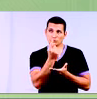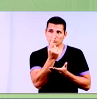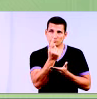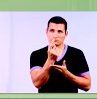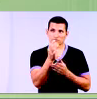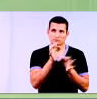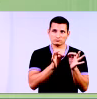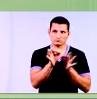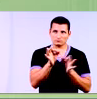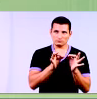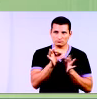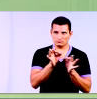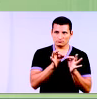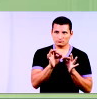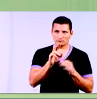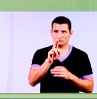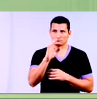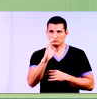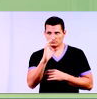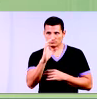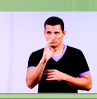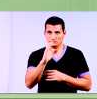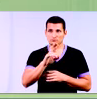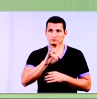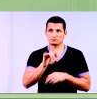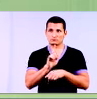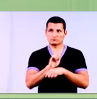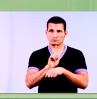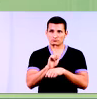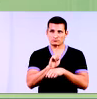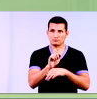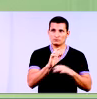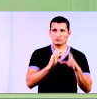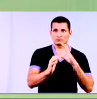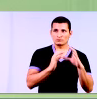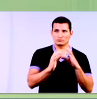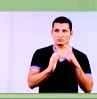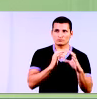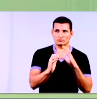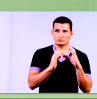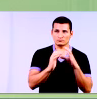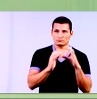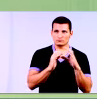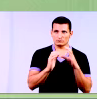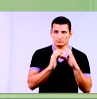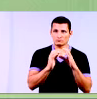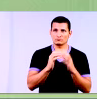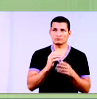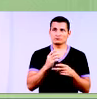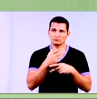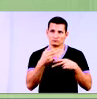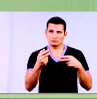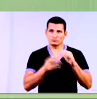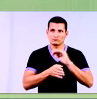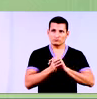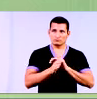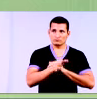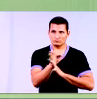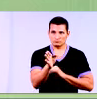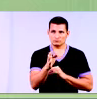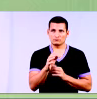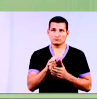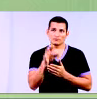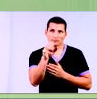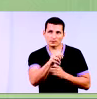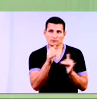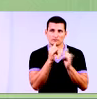controle, que é o que vai gerenciar a comunicação com os dispositivos de entrada e saída, vai pegar aquela informação que está entrando no